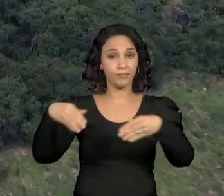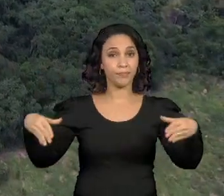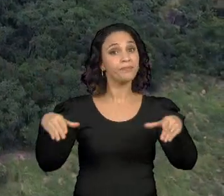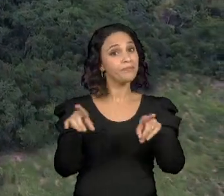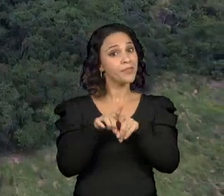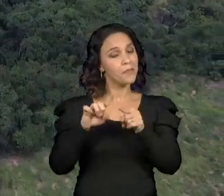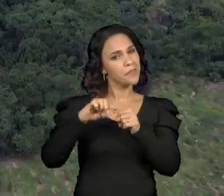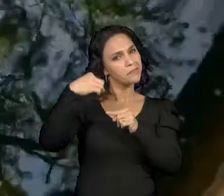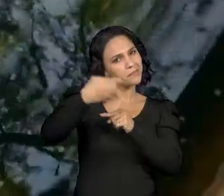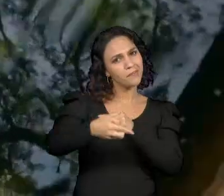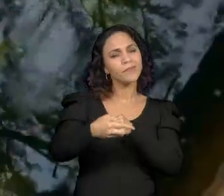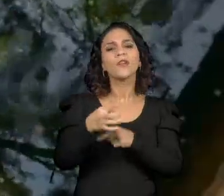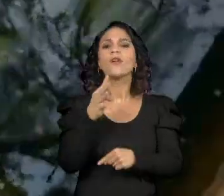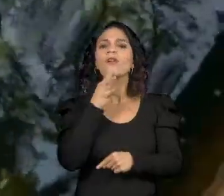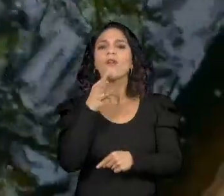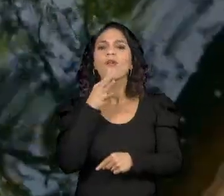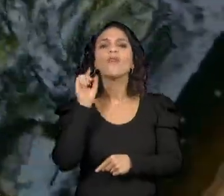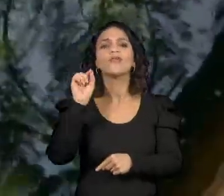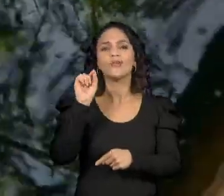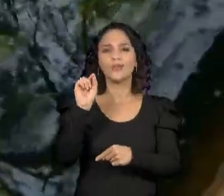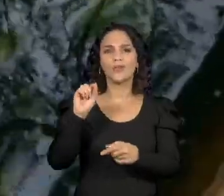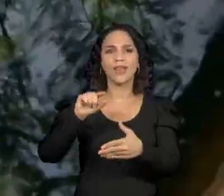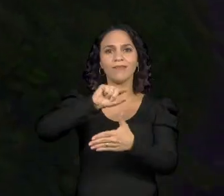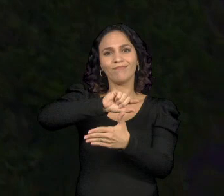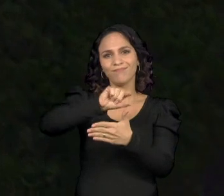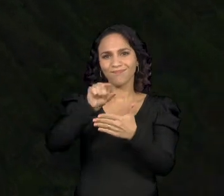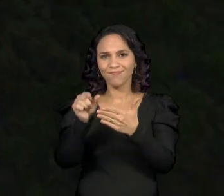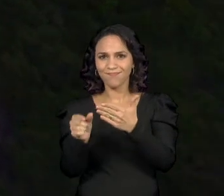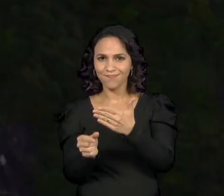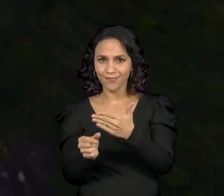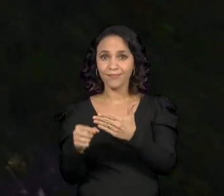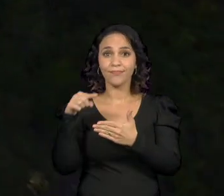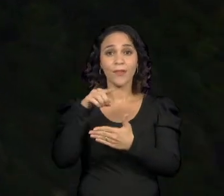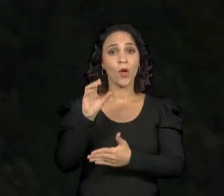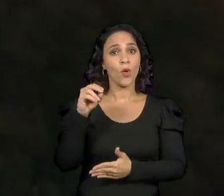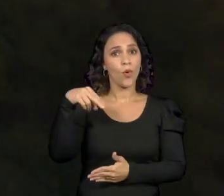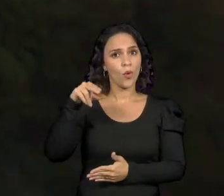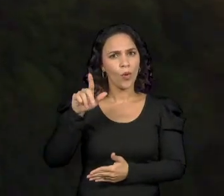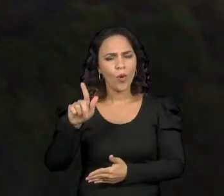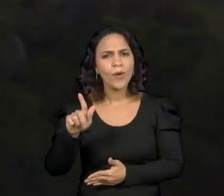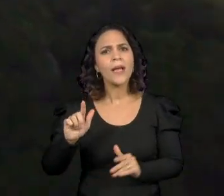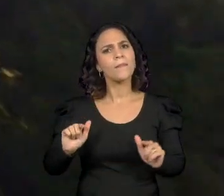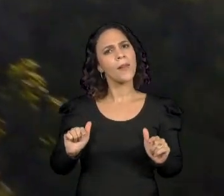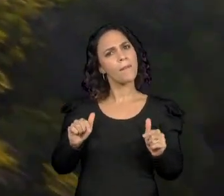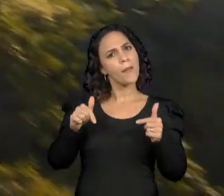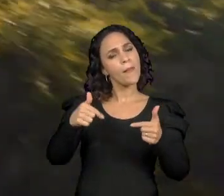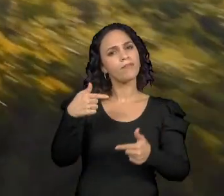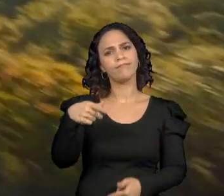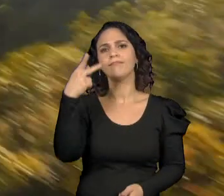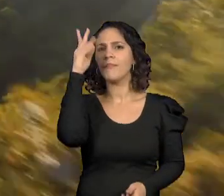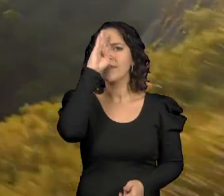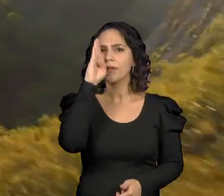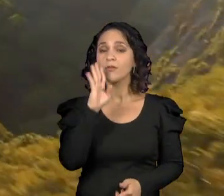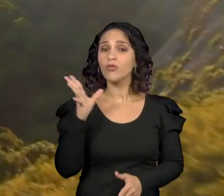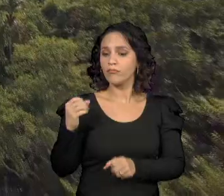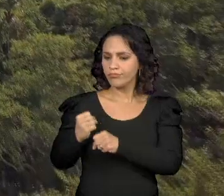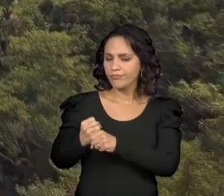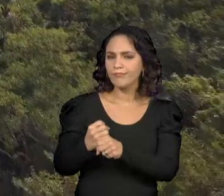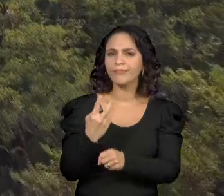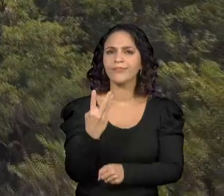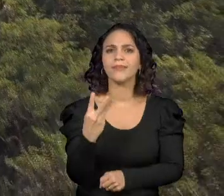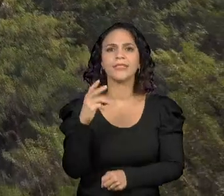Conheça a história da Fundação SOS Mata Atlântica, uma das ONGs mais atuantes do país, que há 35